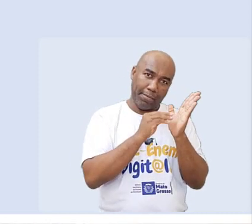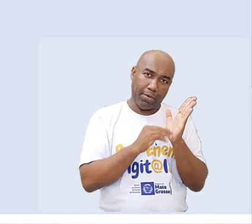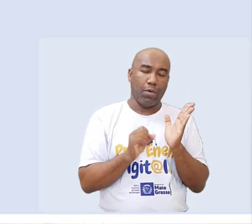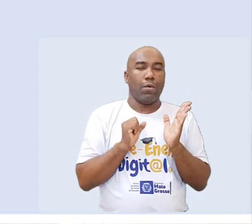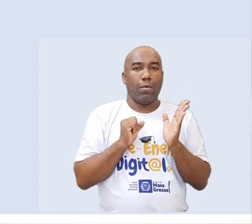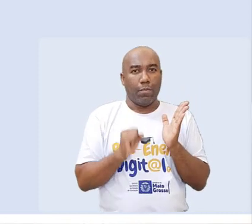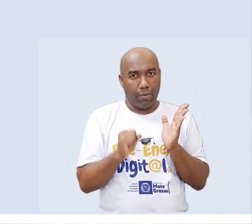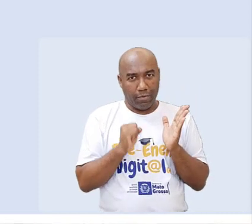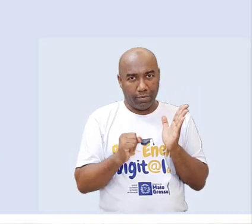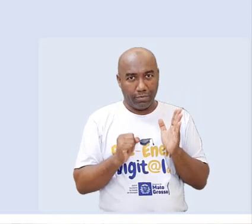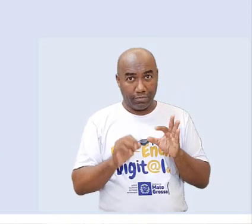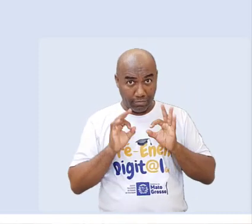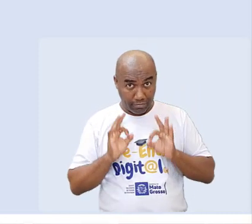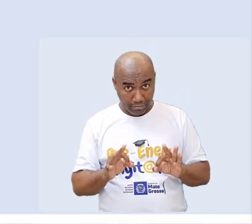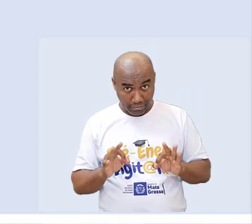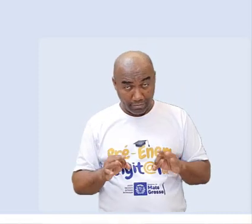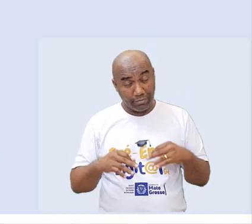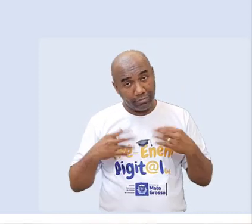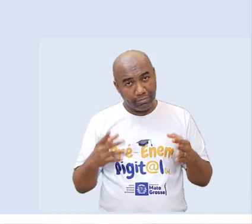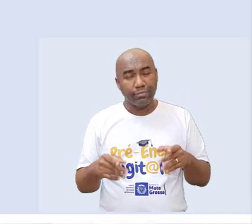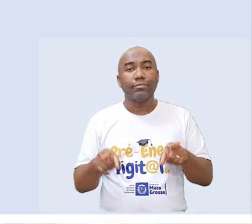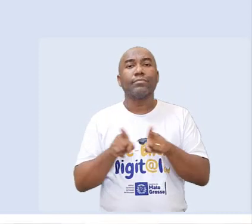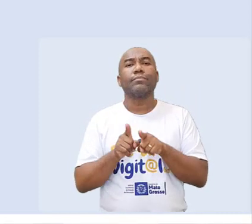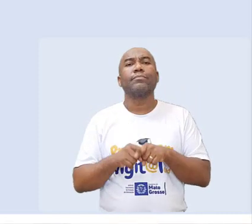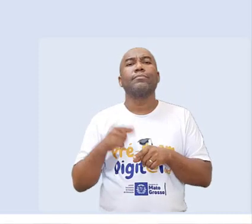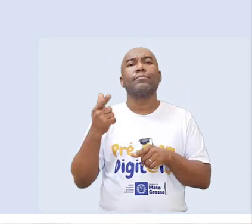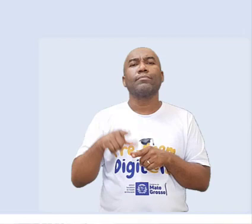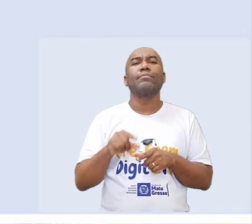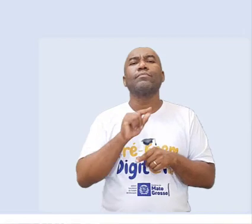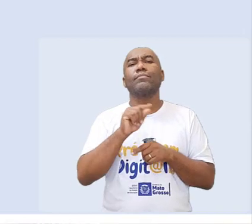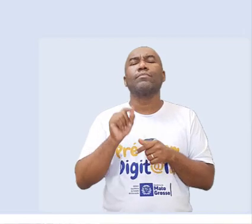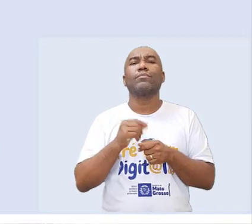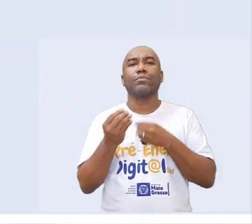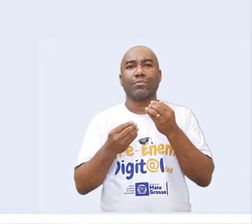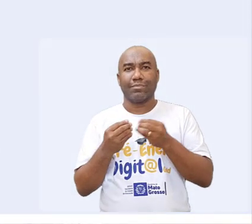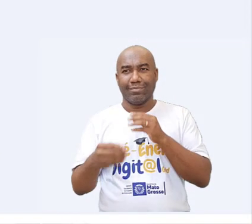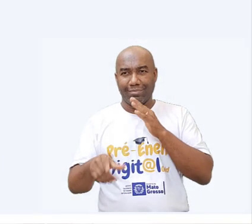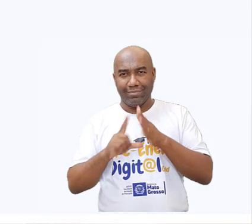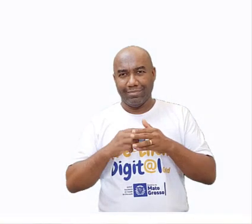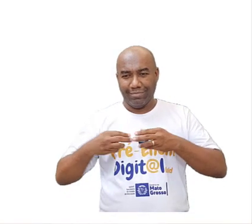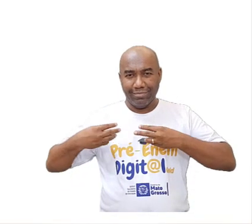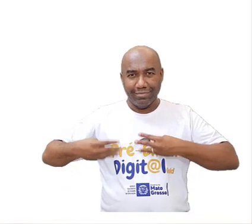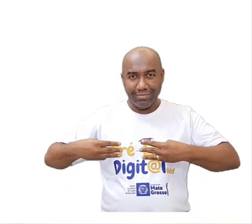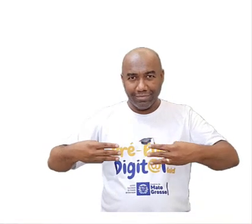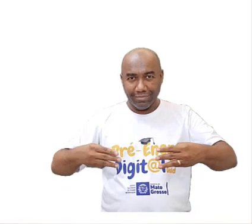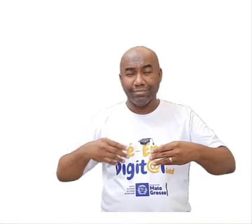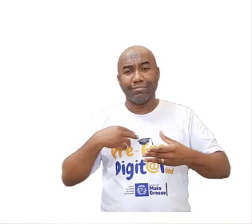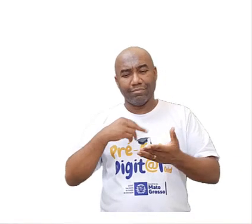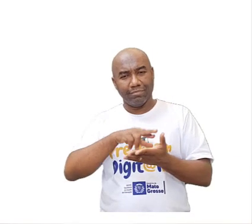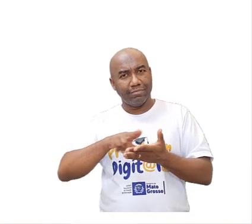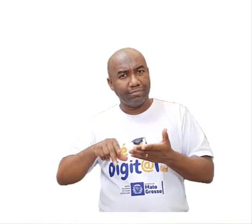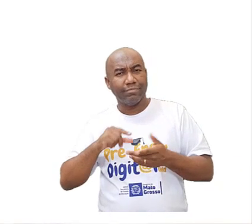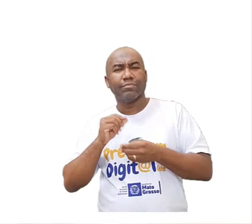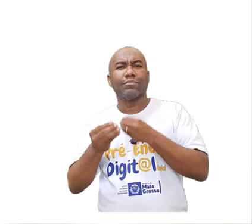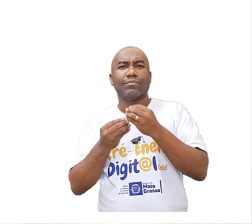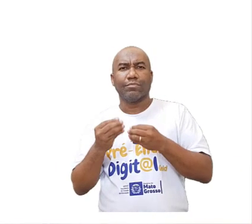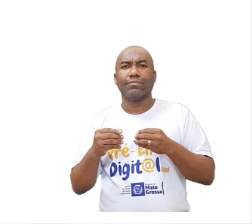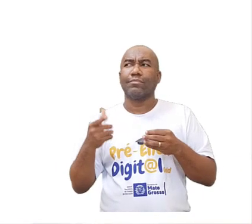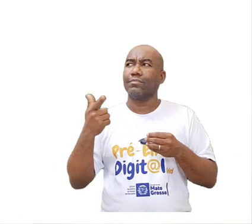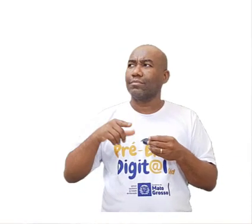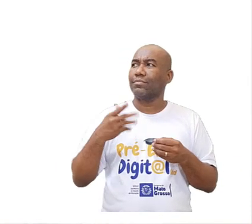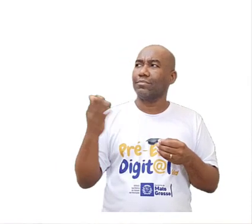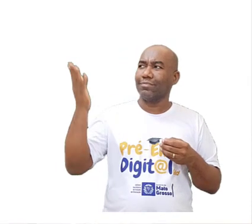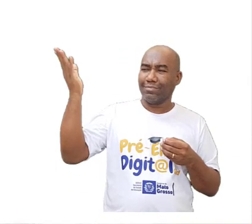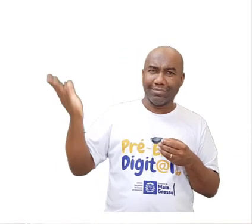como agente, ok? Fora isso, entenda que aqui no Poder Executivo, ó, primeiro item,